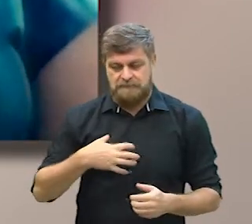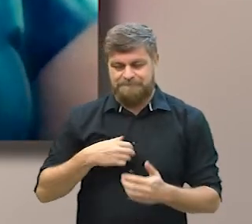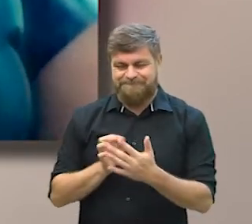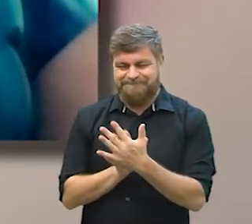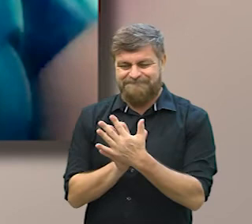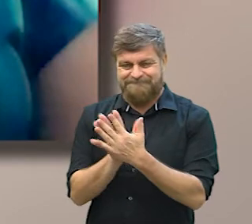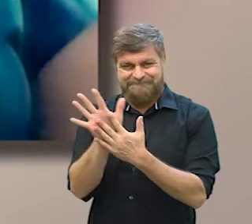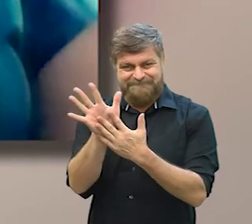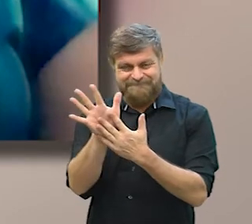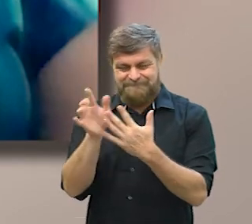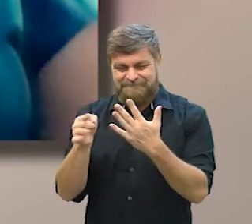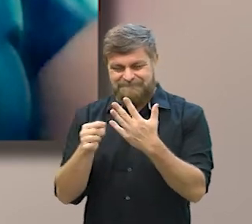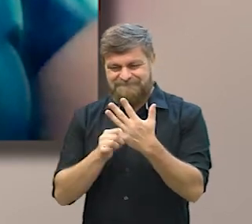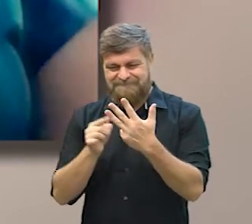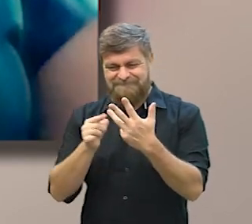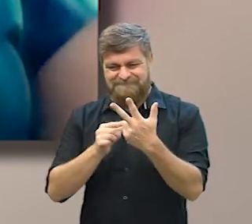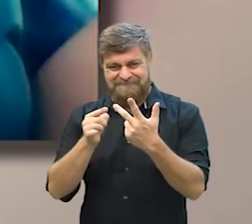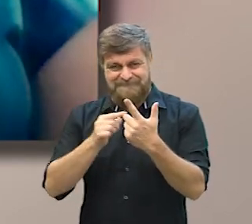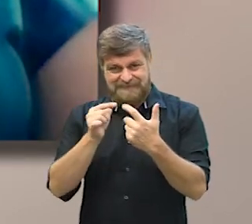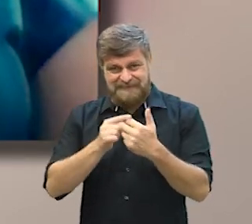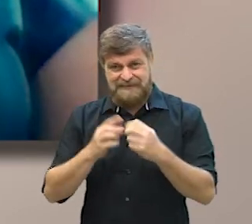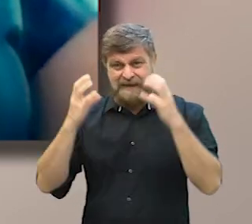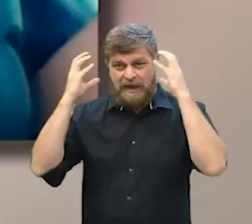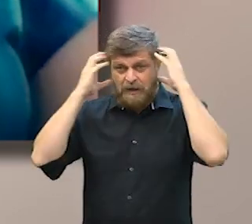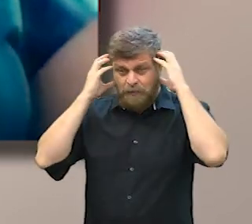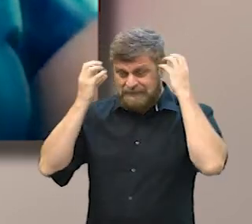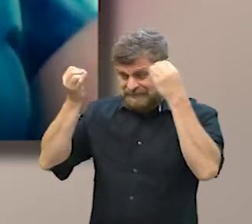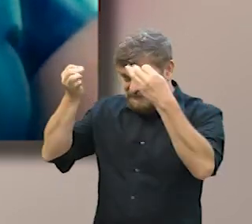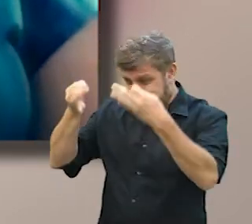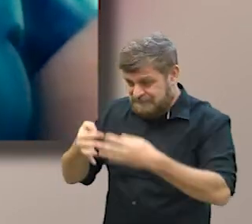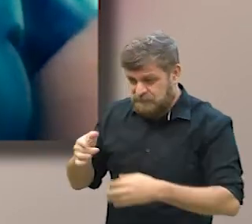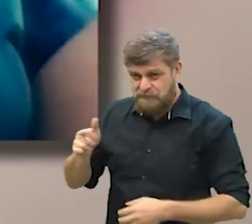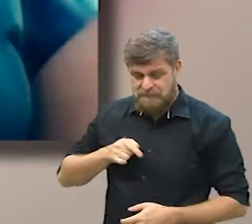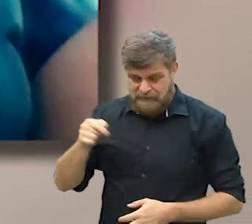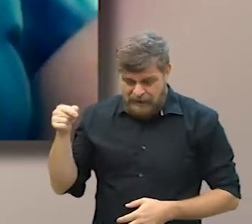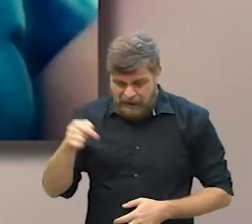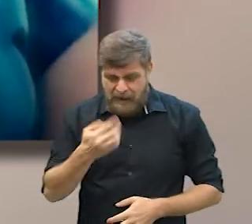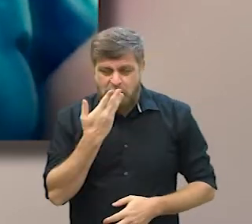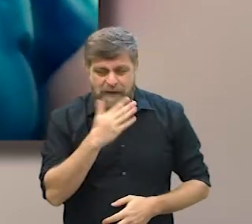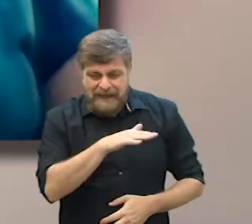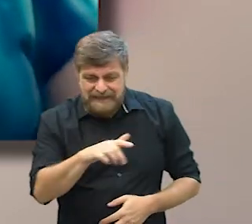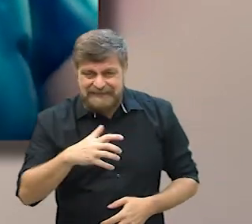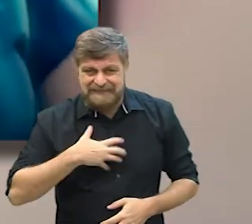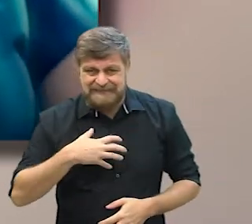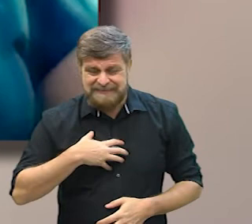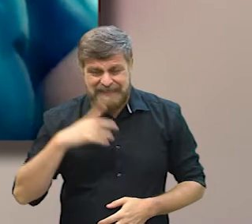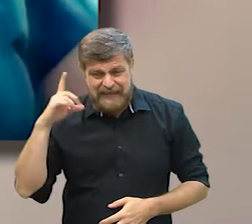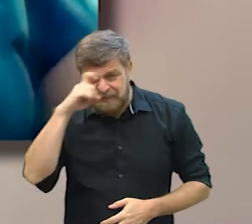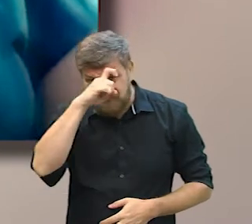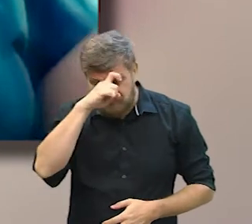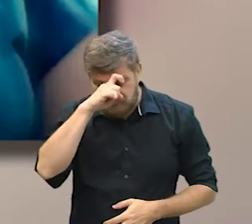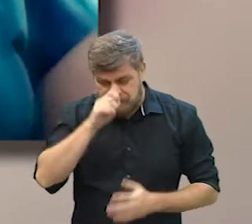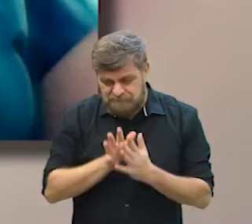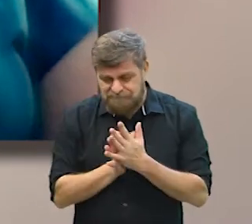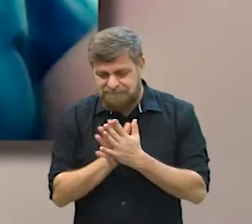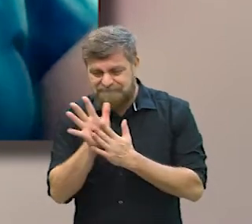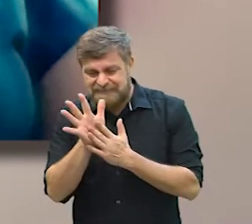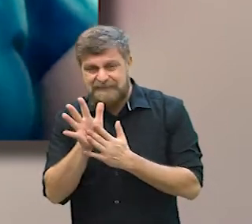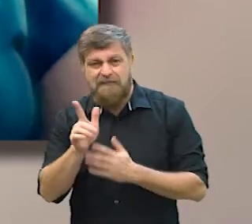questão da disfunção sensorial, porque como a Sandra já começou a falar, essa criança que tem uma dificuldade